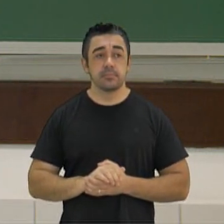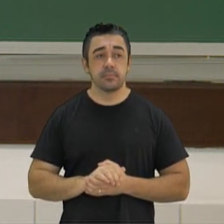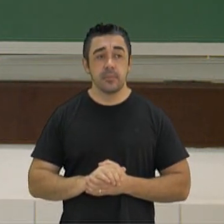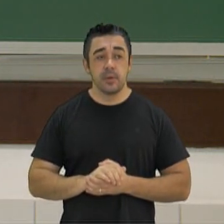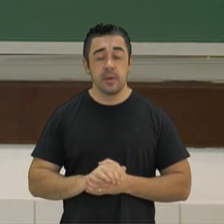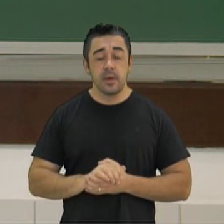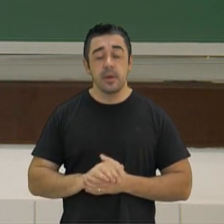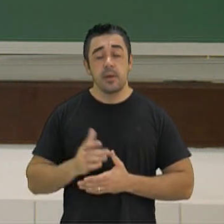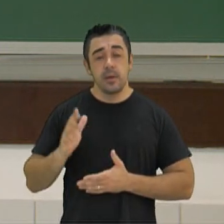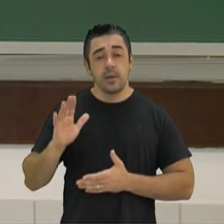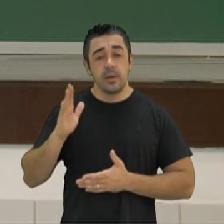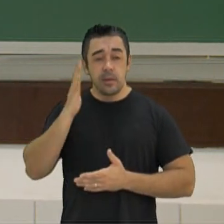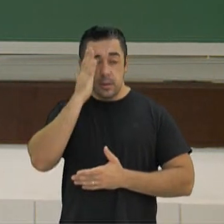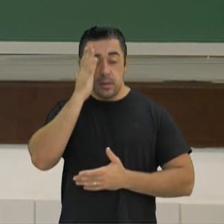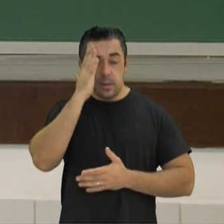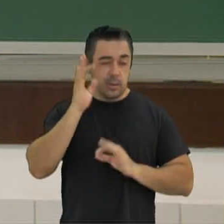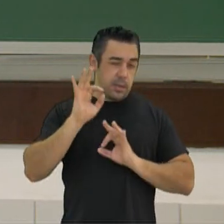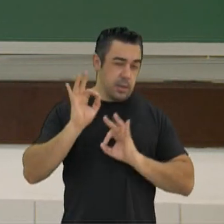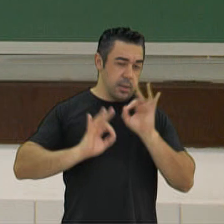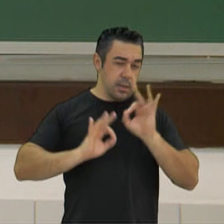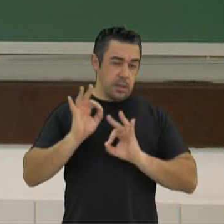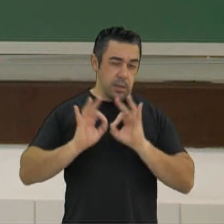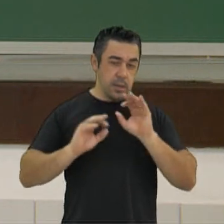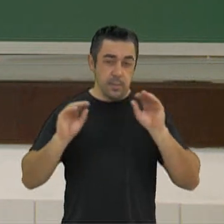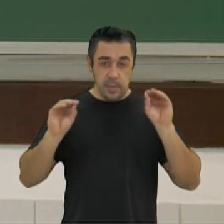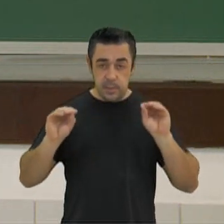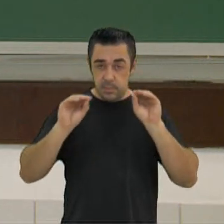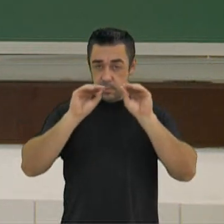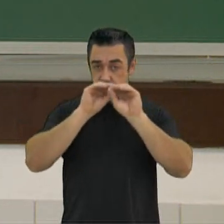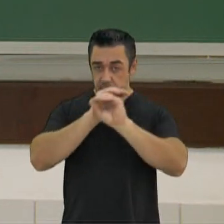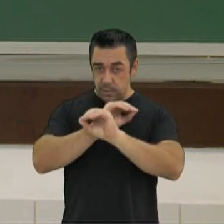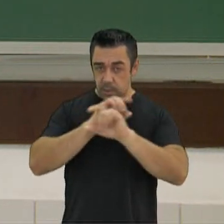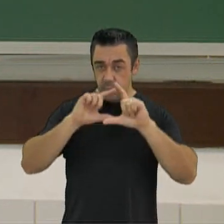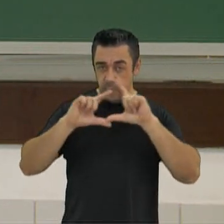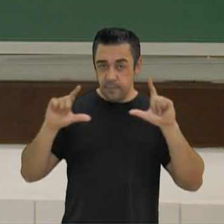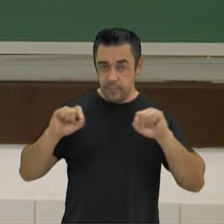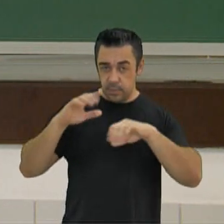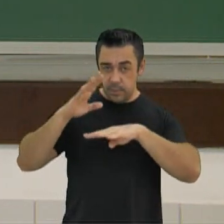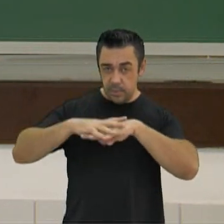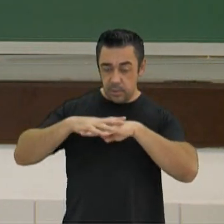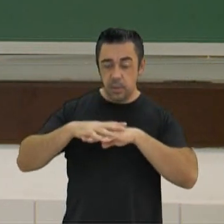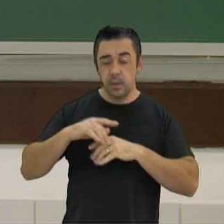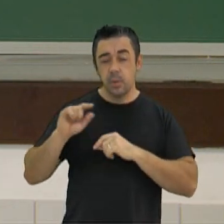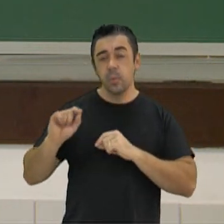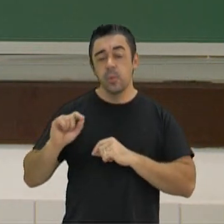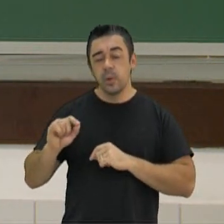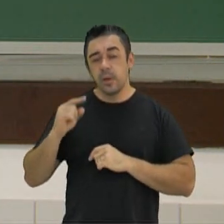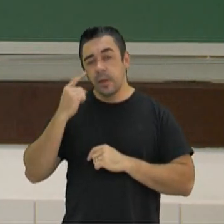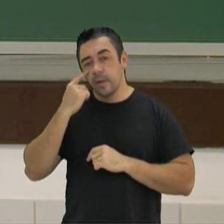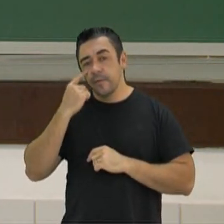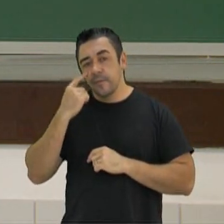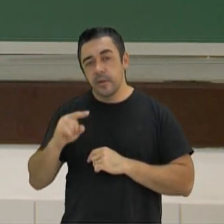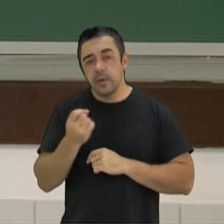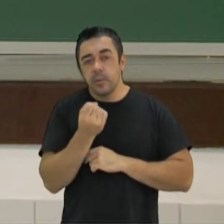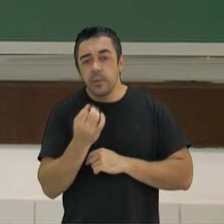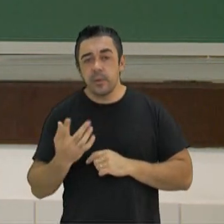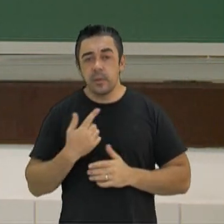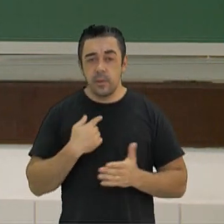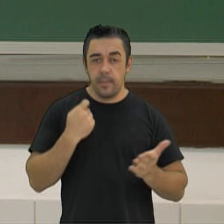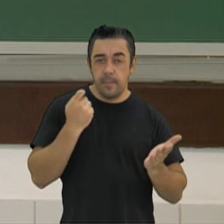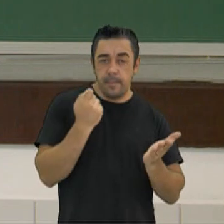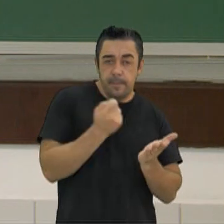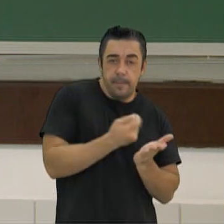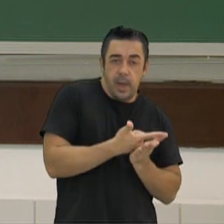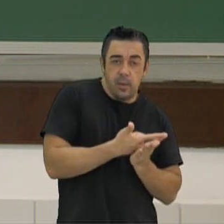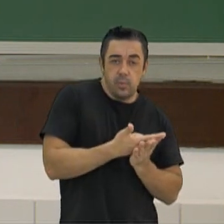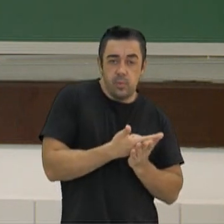a gente consegue elaborar, montar uma expressão matemática que vai me dar o quê? Que vai me dar o valor pago, aqui a gente chamou